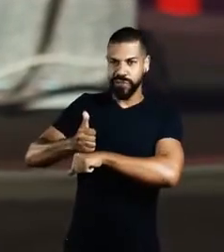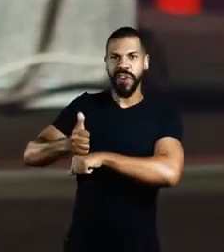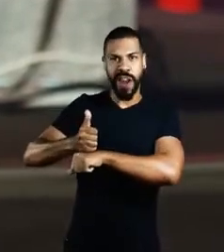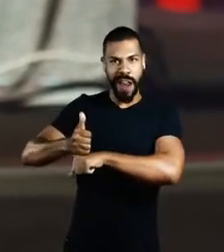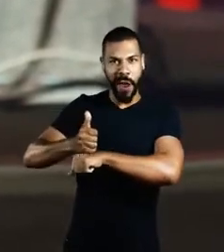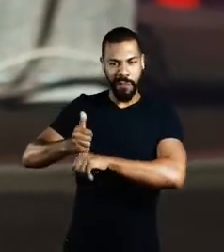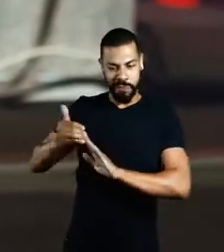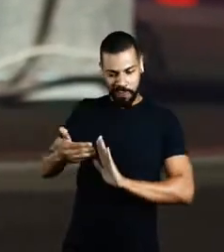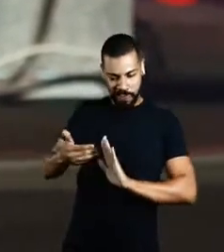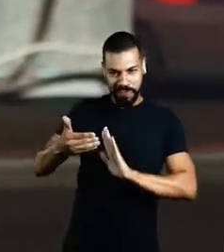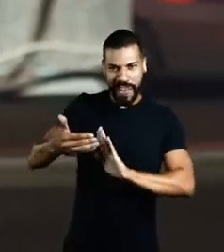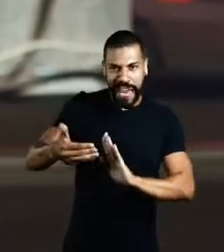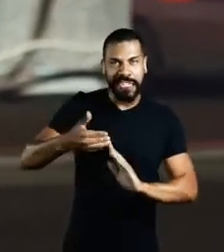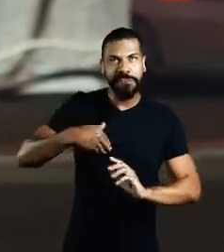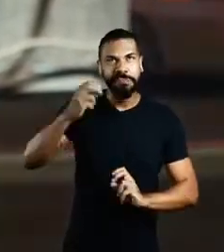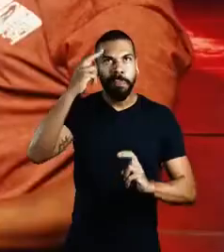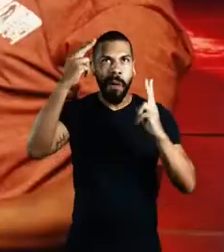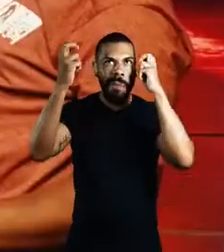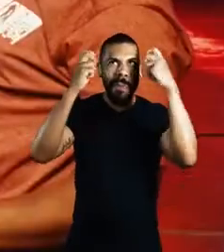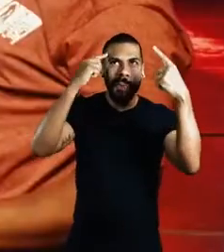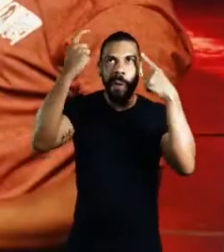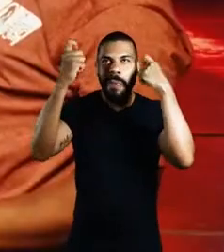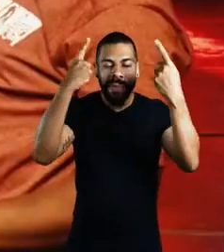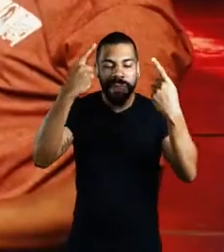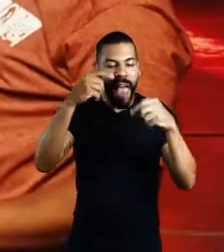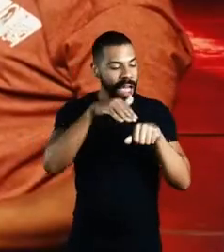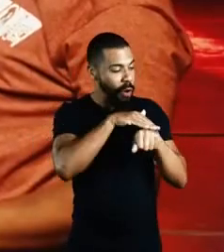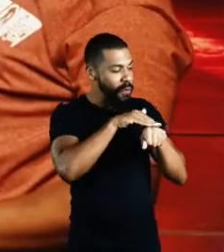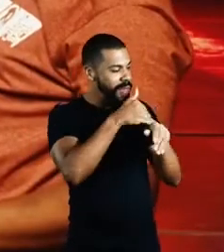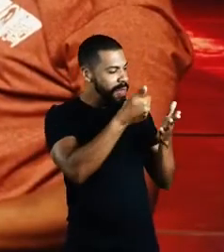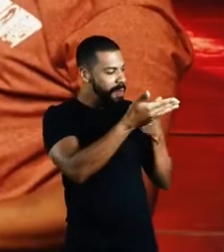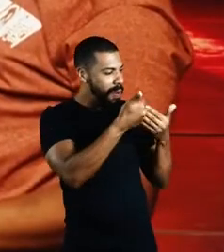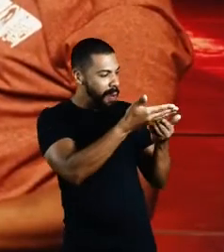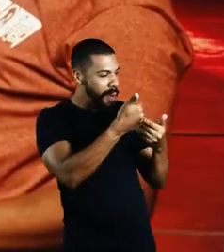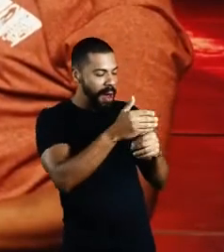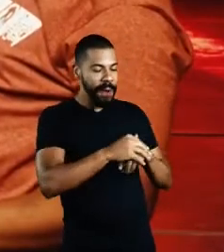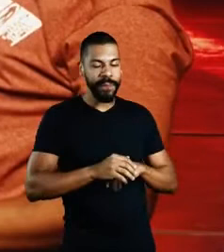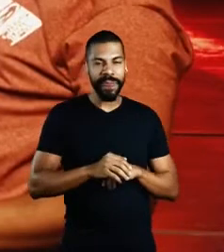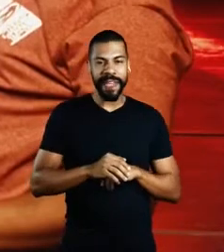cara que estava à frente do tempo e tal. E aí, conversando com você nos bastidores,